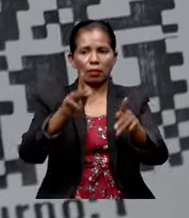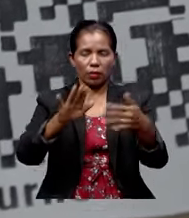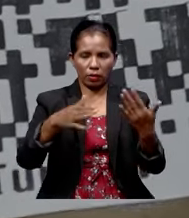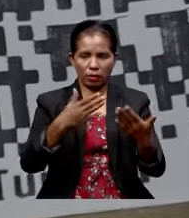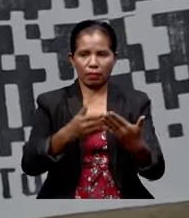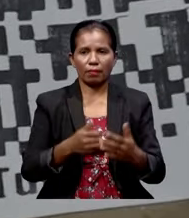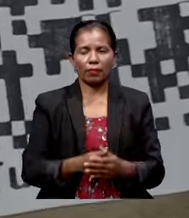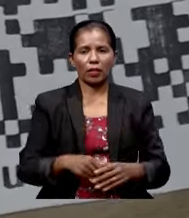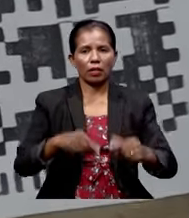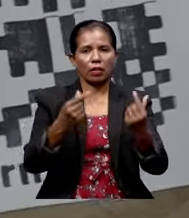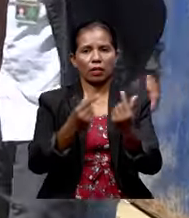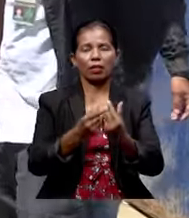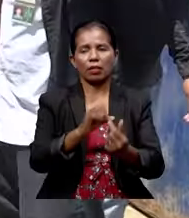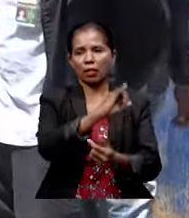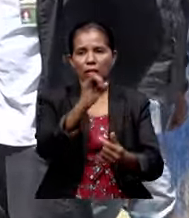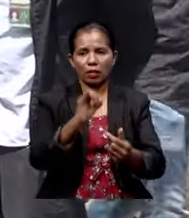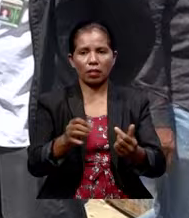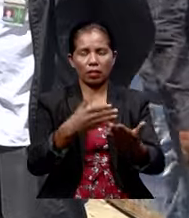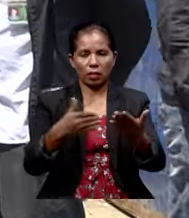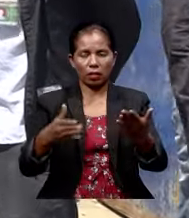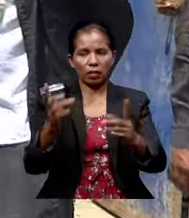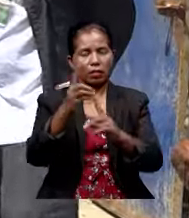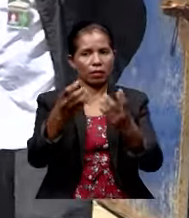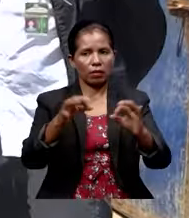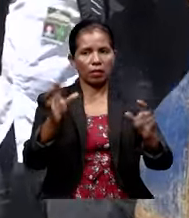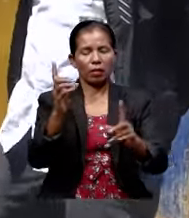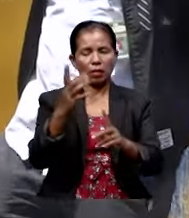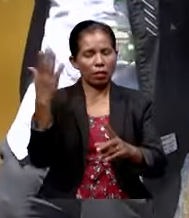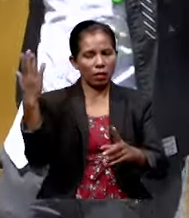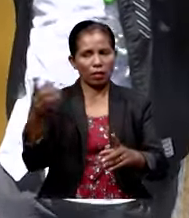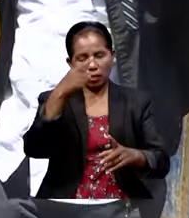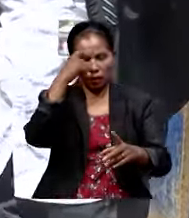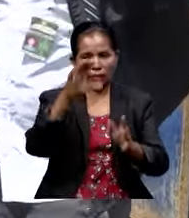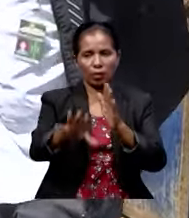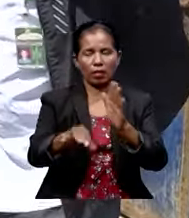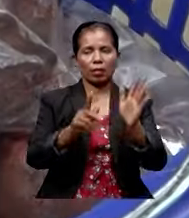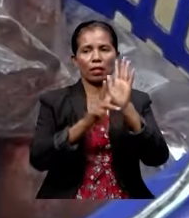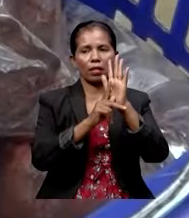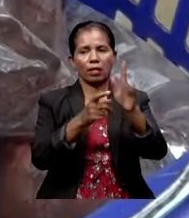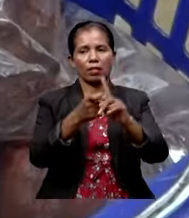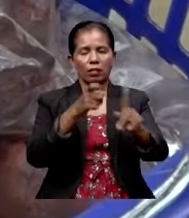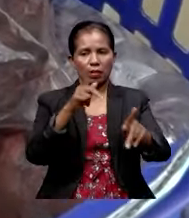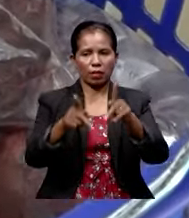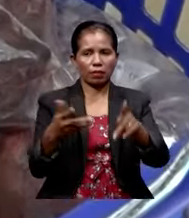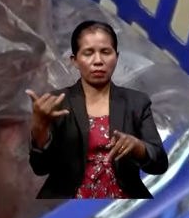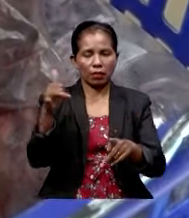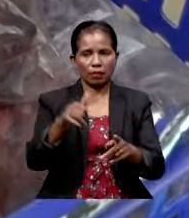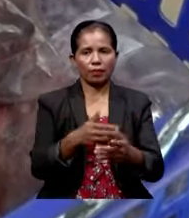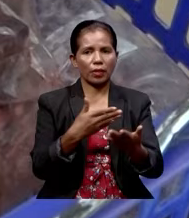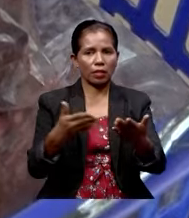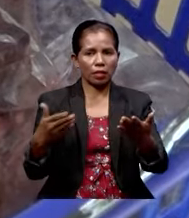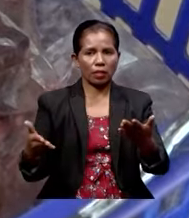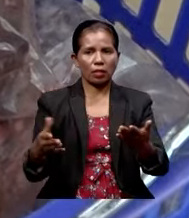Cira. Equipa Faesa identifica sasana beli o prazo e loza refere, tamba retan queisa Rusi consumidor Cira. Sasana